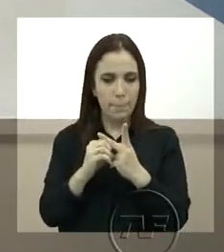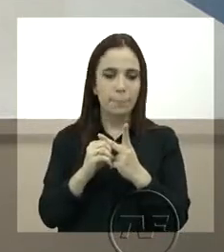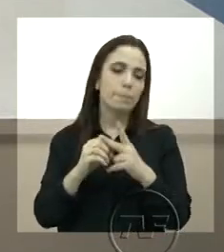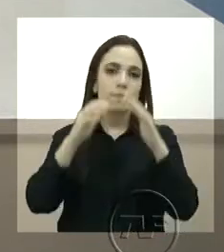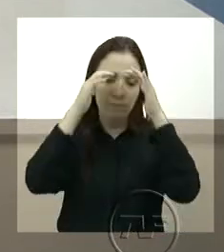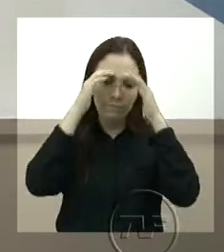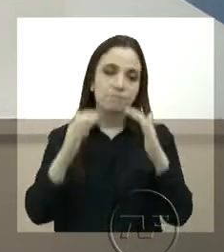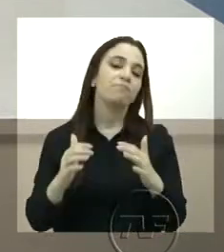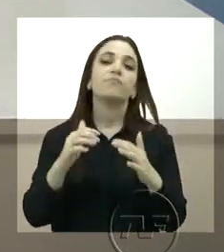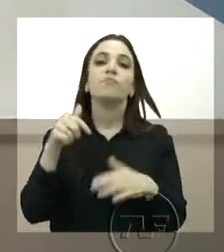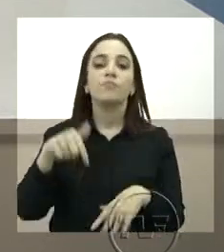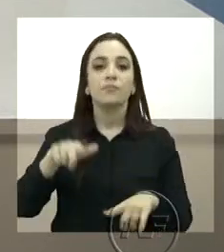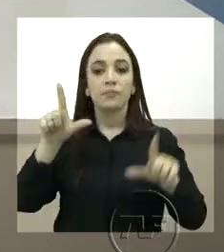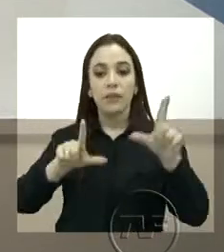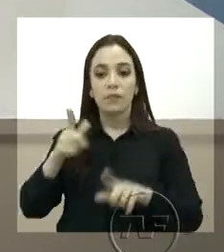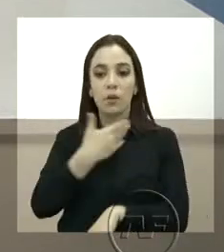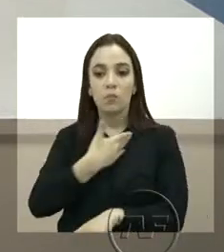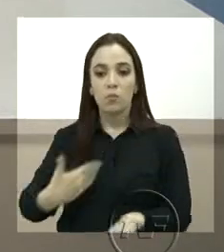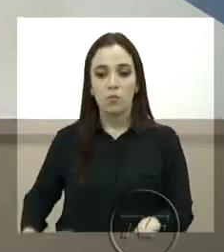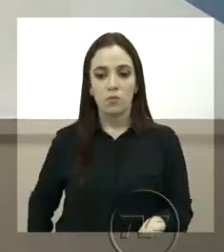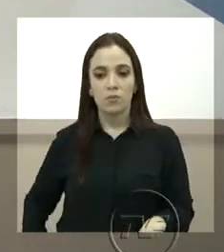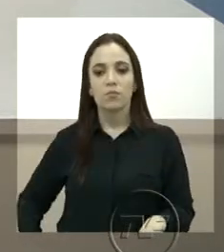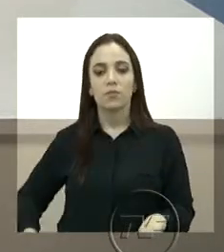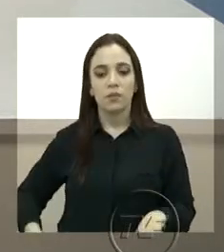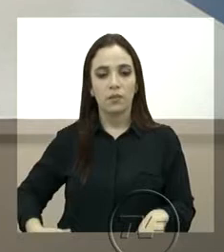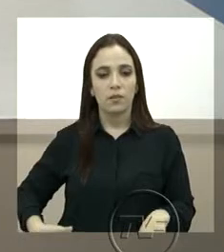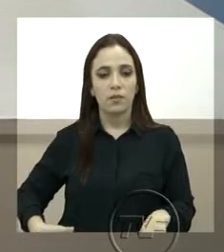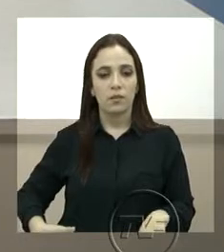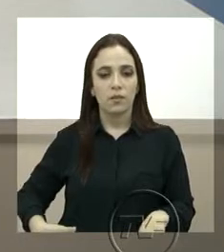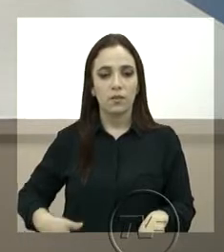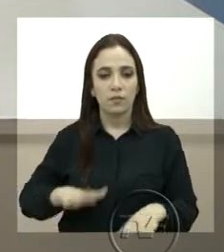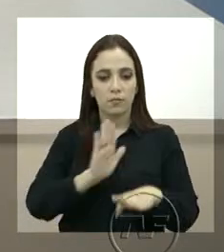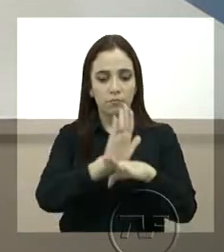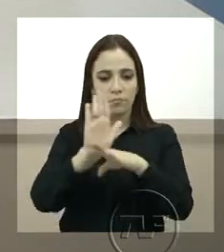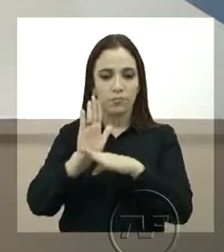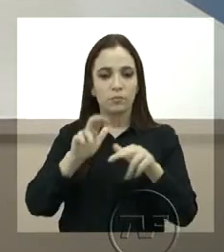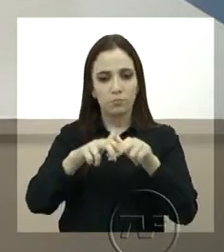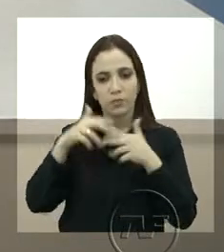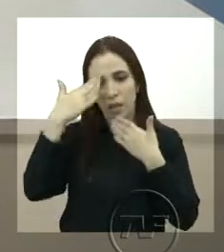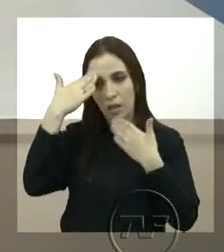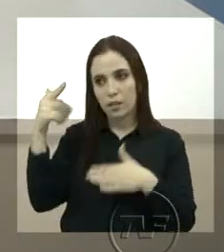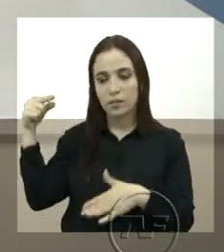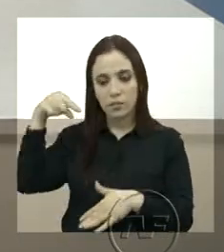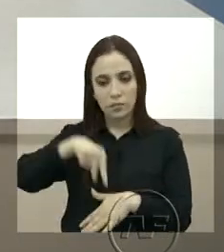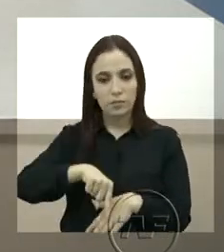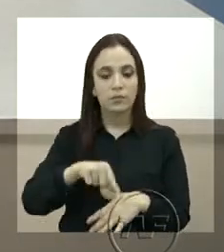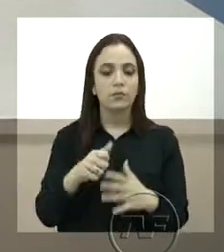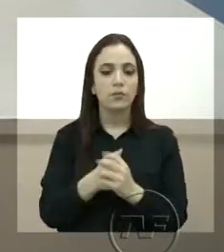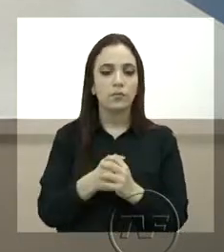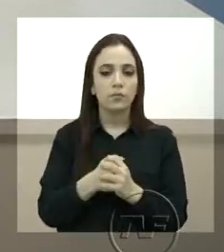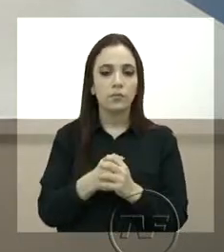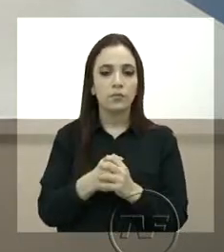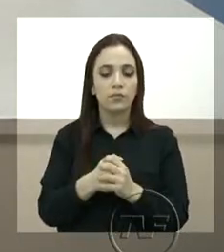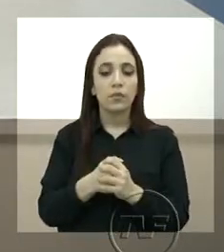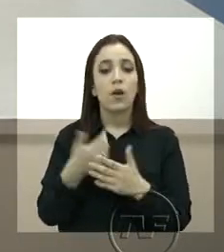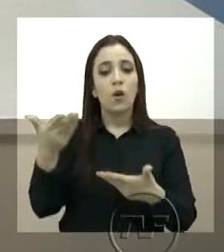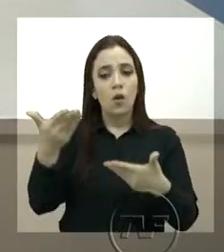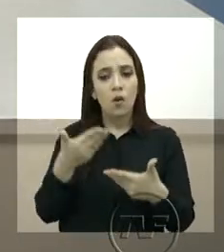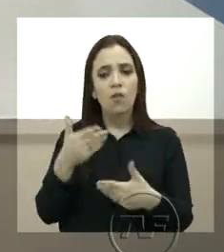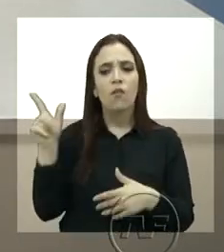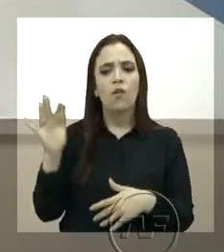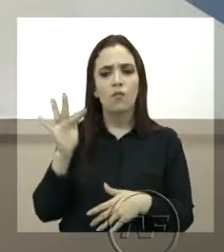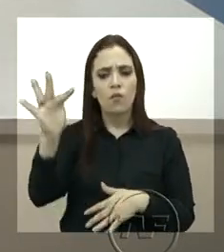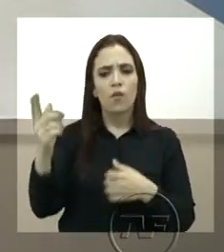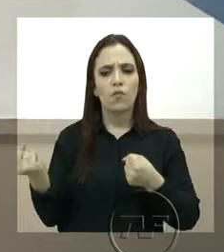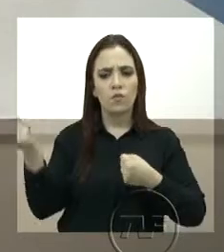o dever de TV pública e de programa de TV pública, e por isso nós agradecemos sua presença e deixamos aqui o convite para que o senhor